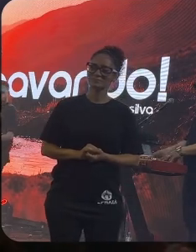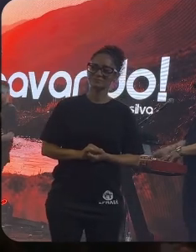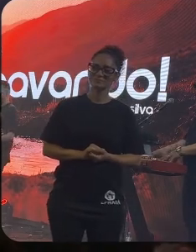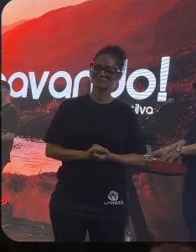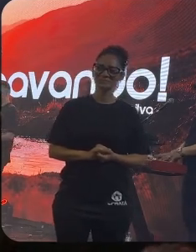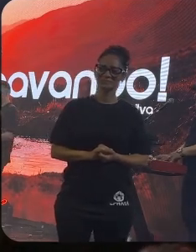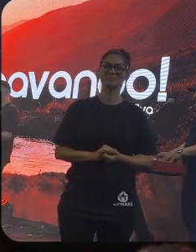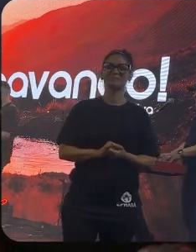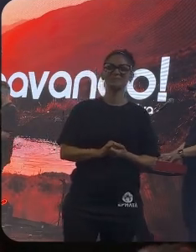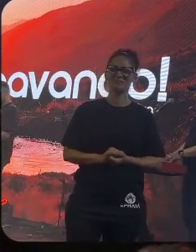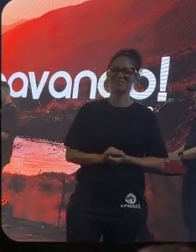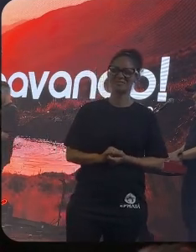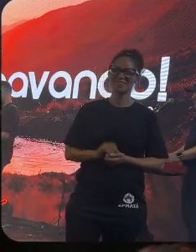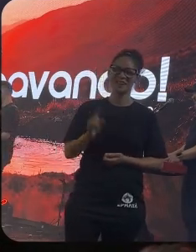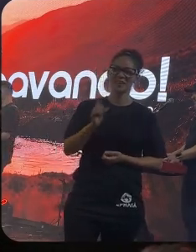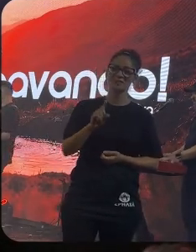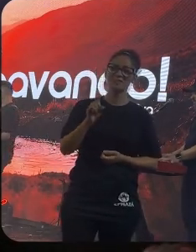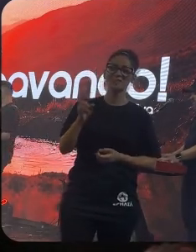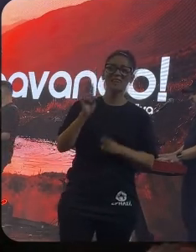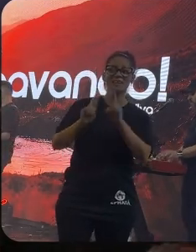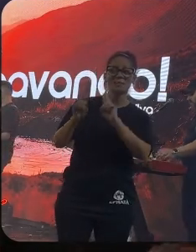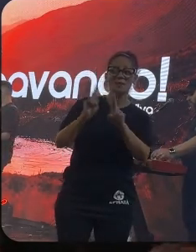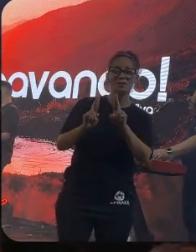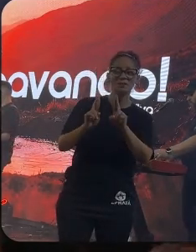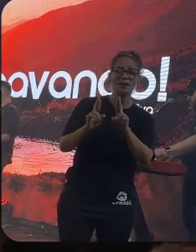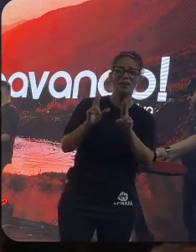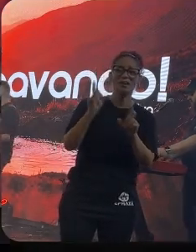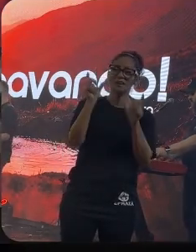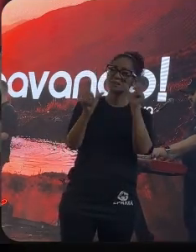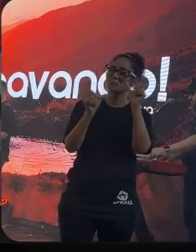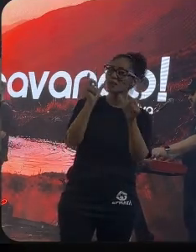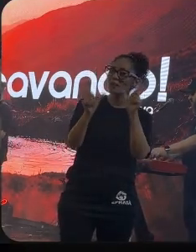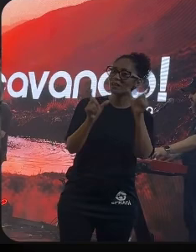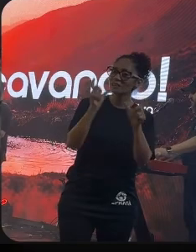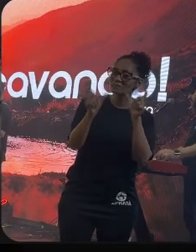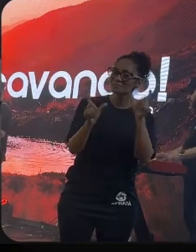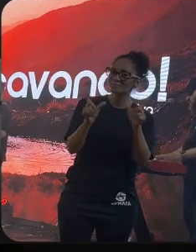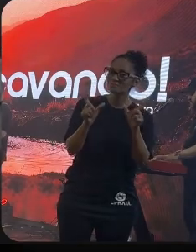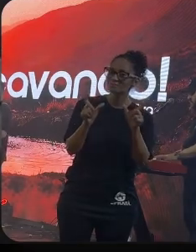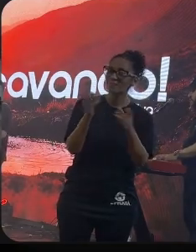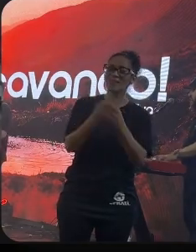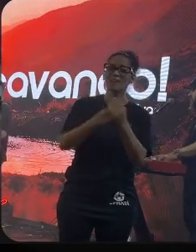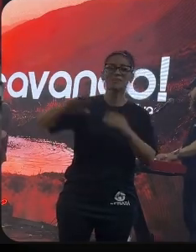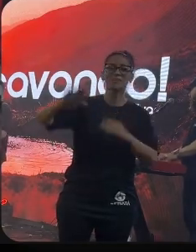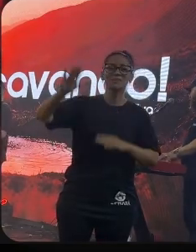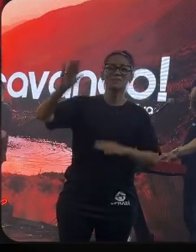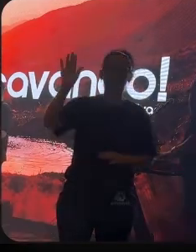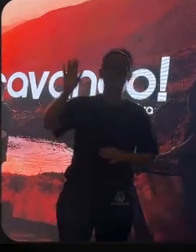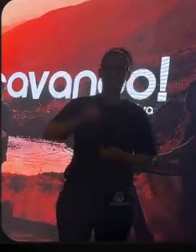Eu não sei se você está recebendo essa palavra, mas eu estou sentado aí pegando cada uma delas.